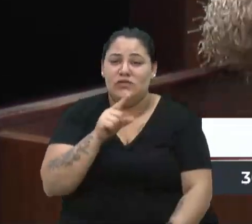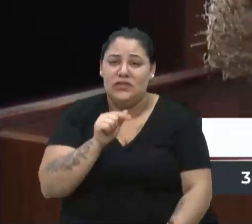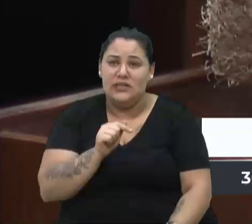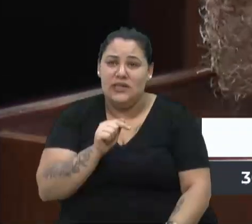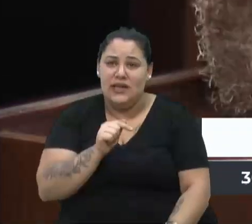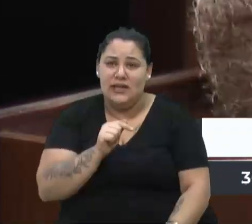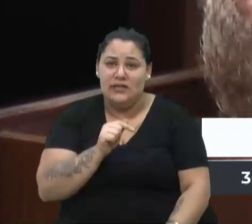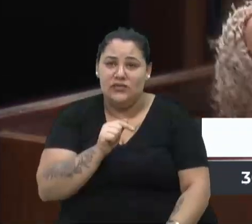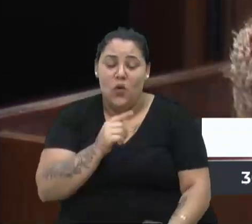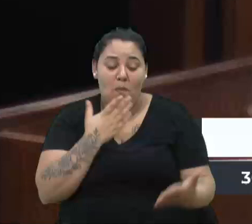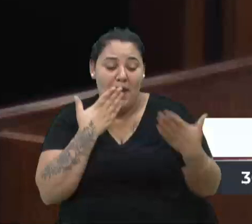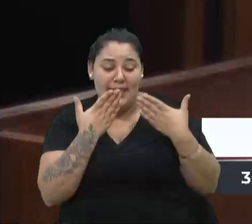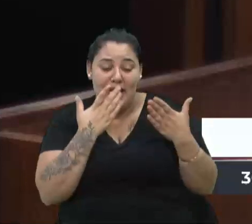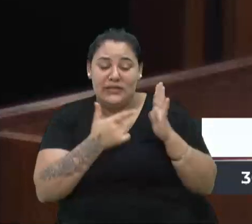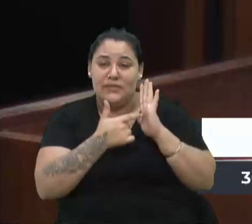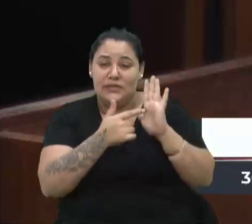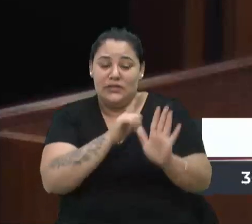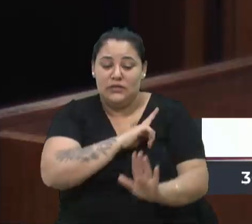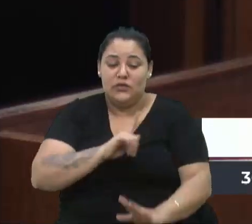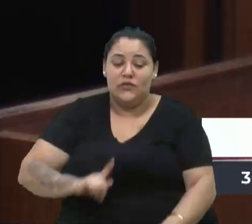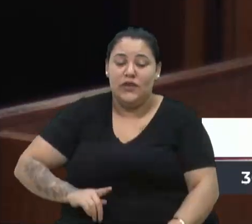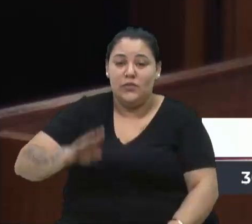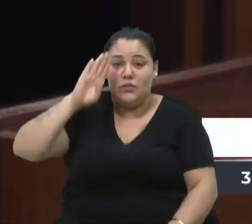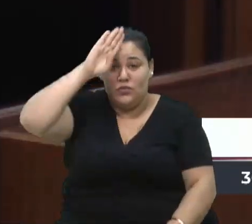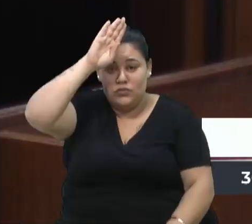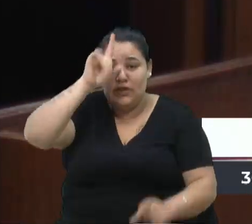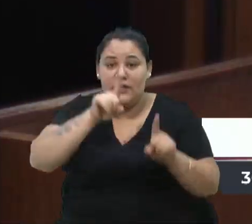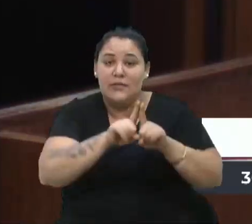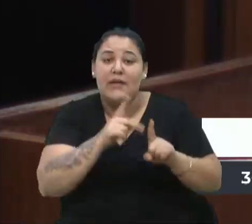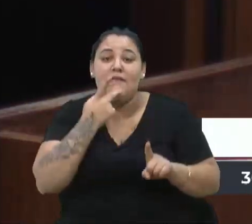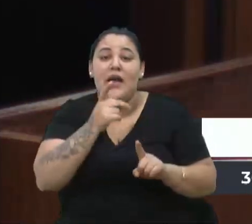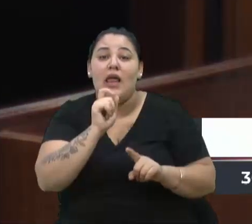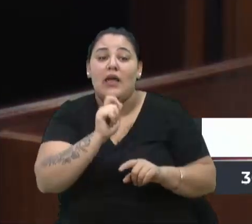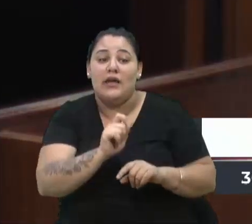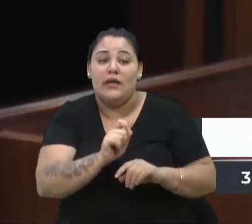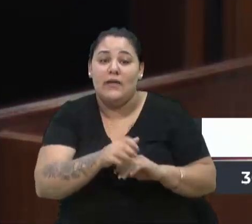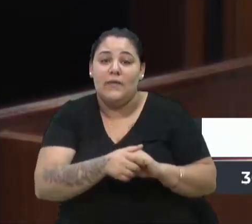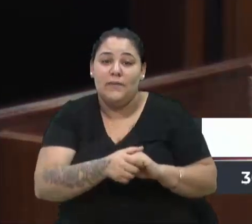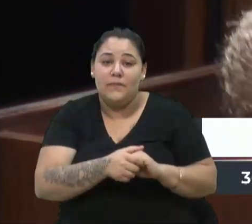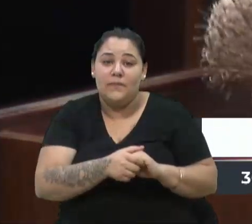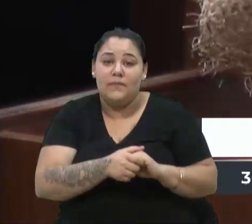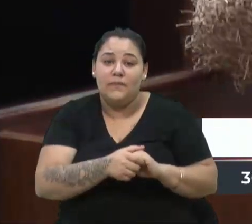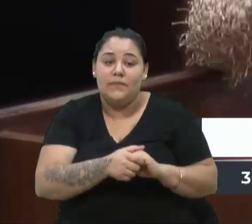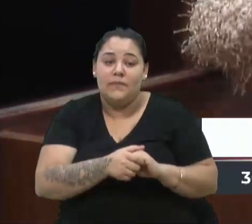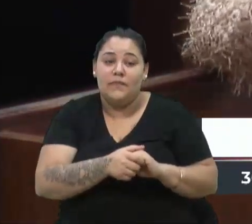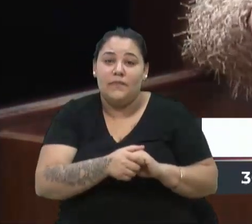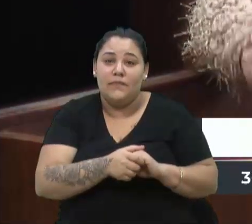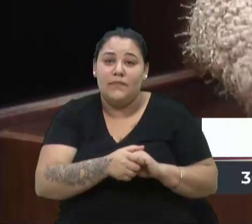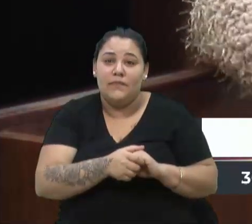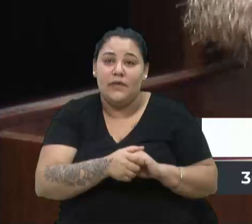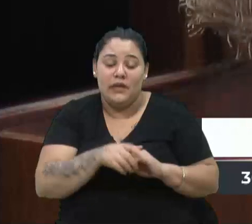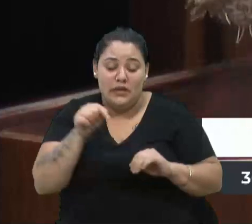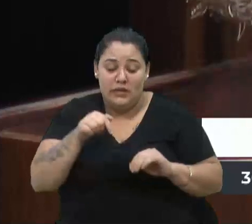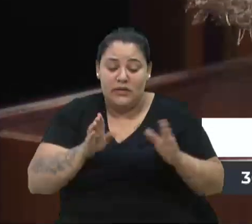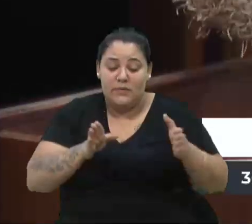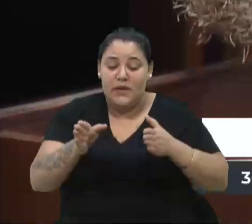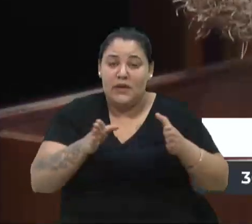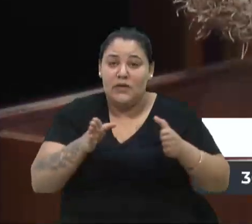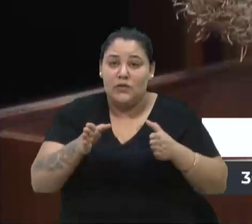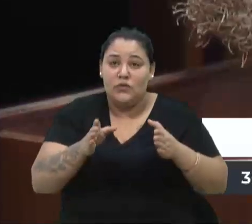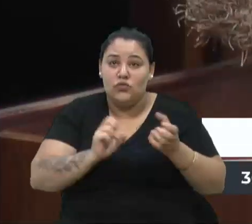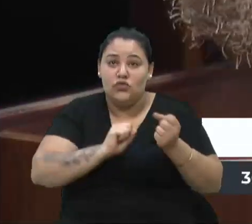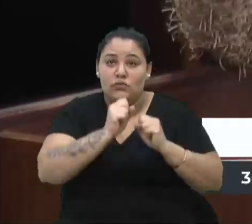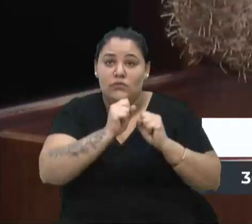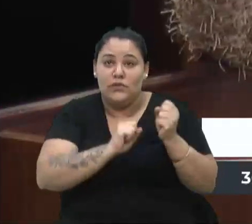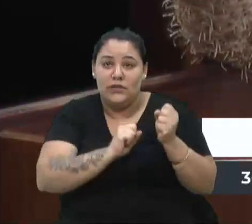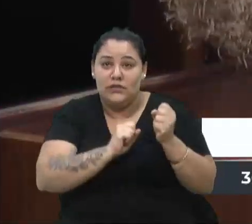levantamento apresentado pelo governo Bolsonaro diz que os maiores parceiros nesse período de